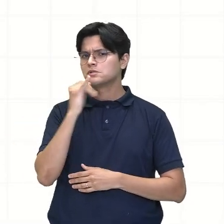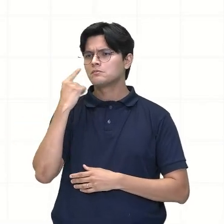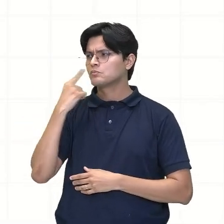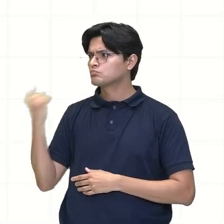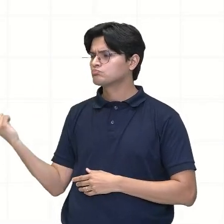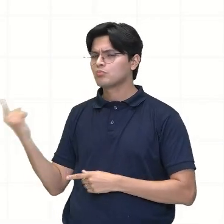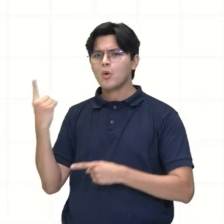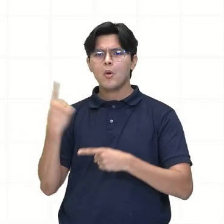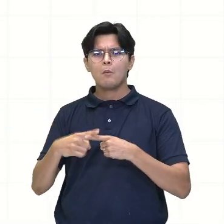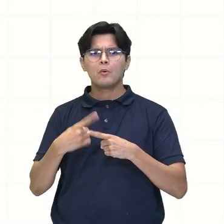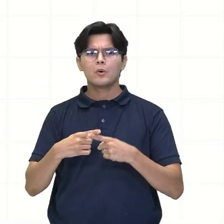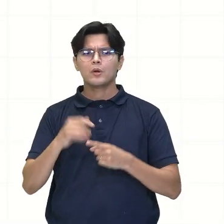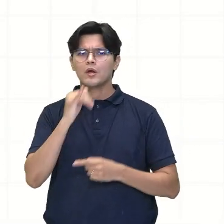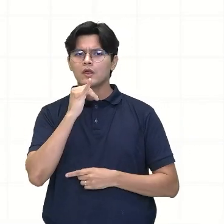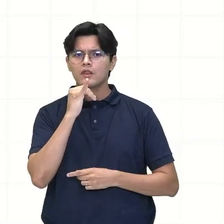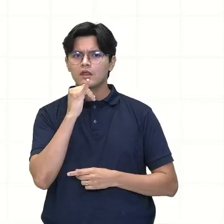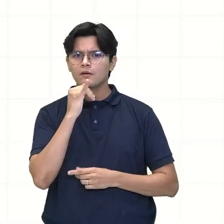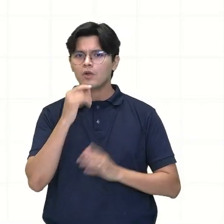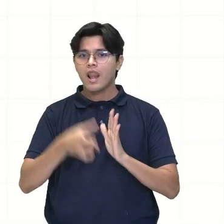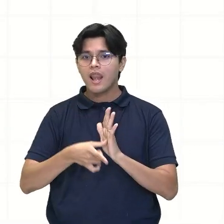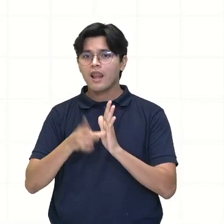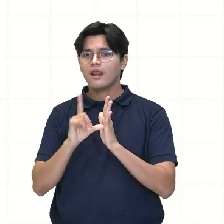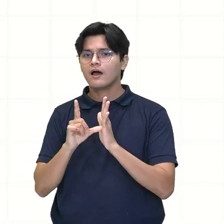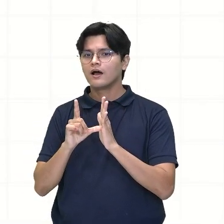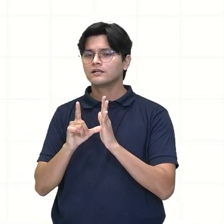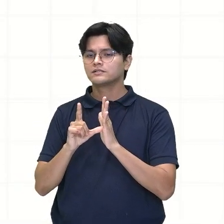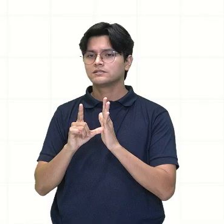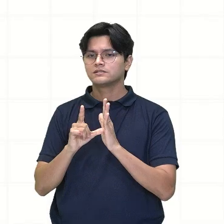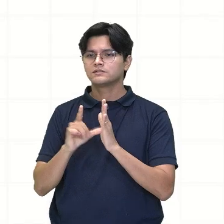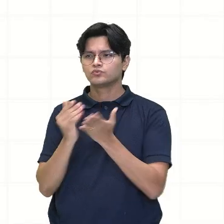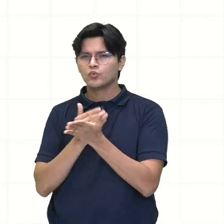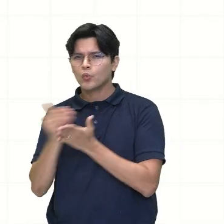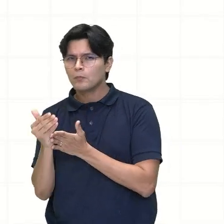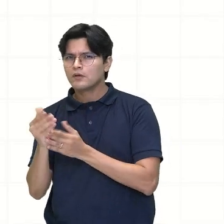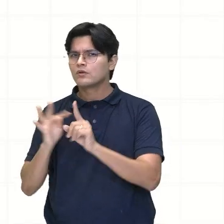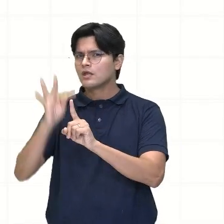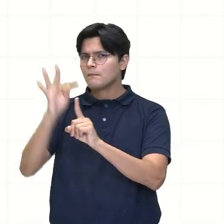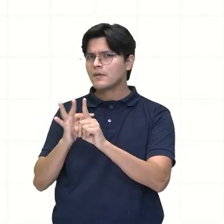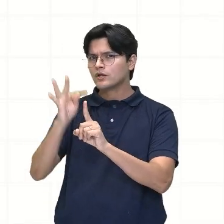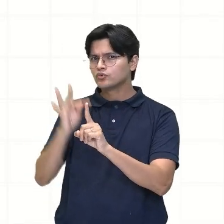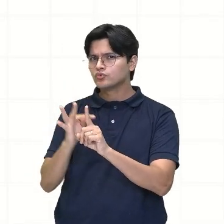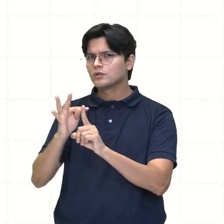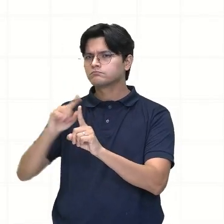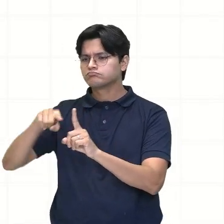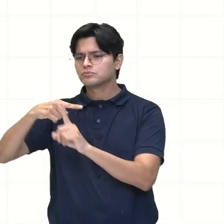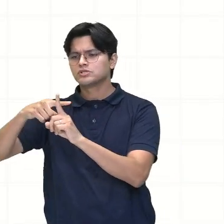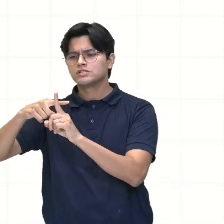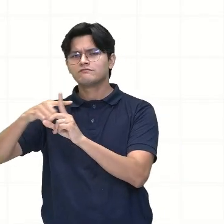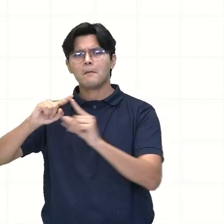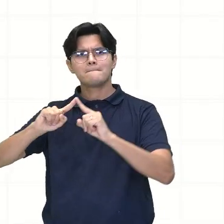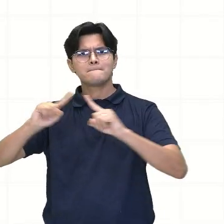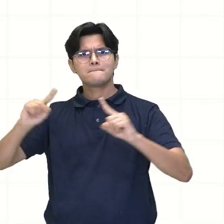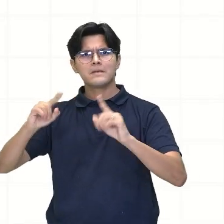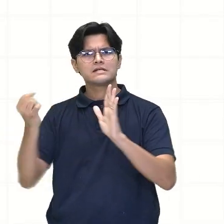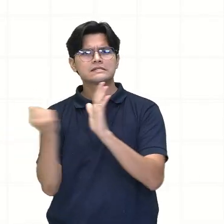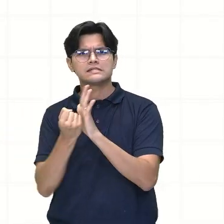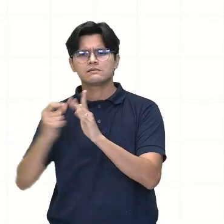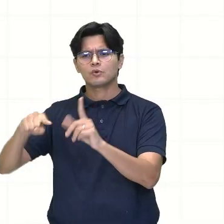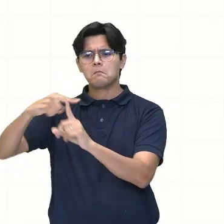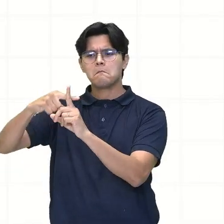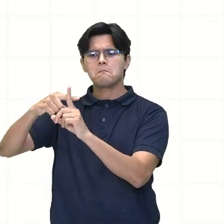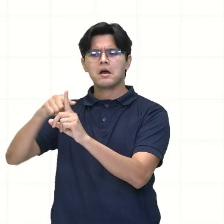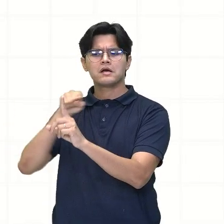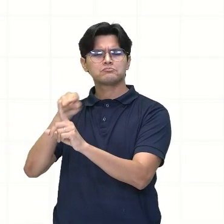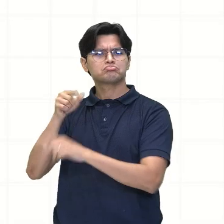tem um mais na frente do 1? Porque todos os números que a gente já conhece, por exemplo, hoje,